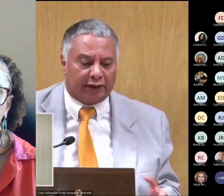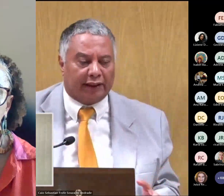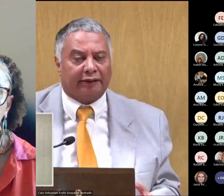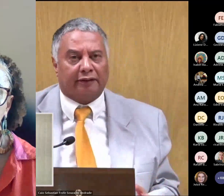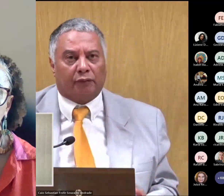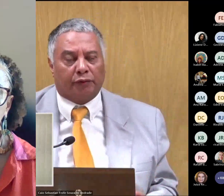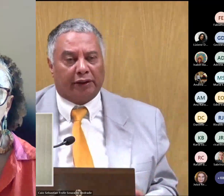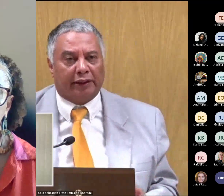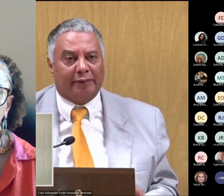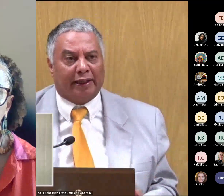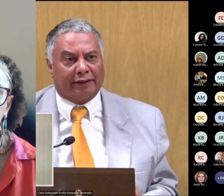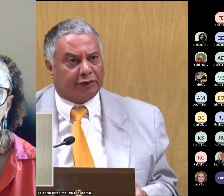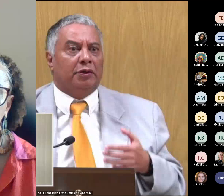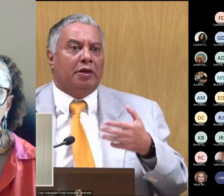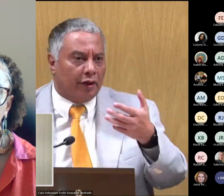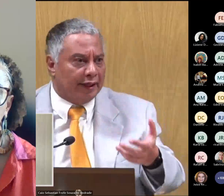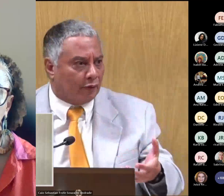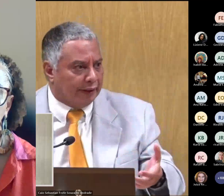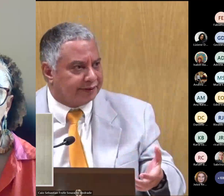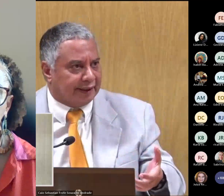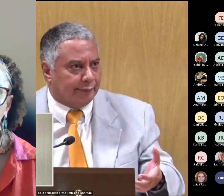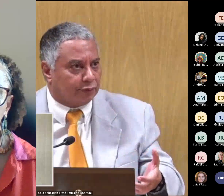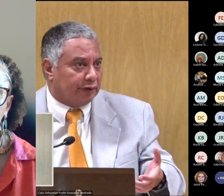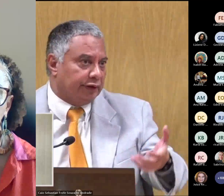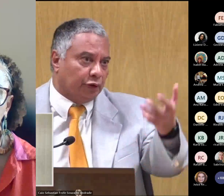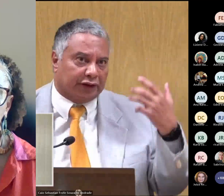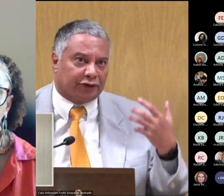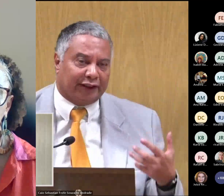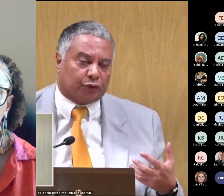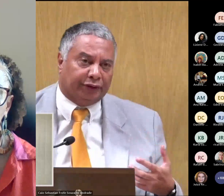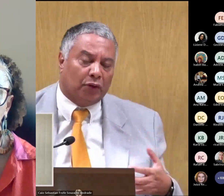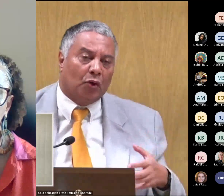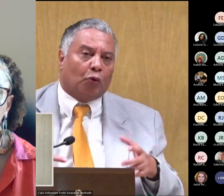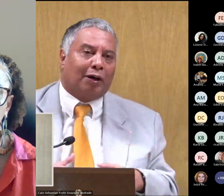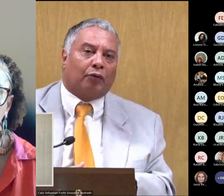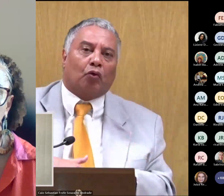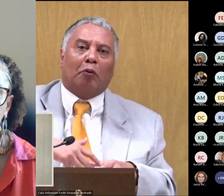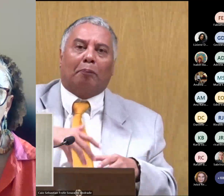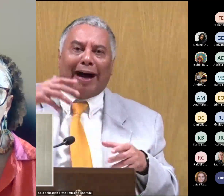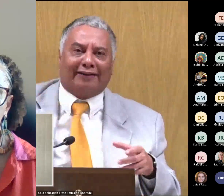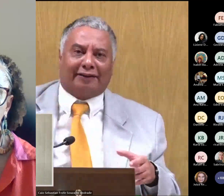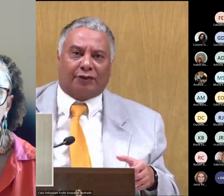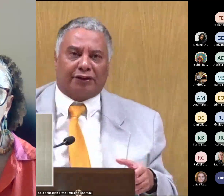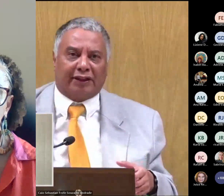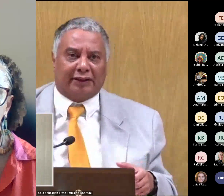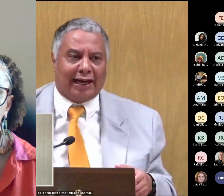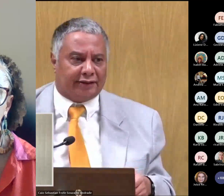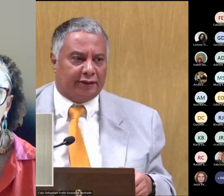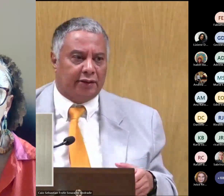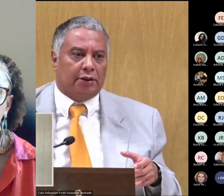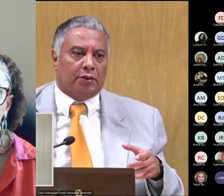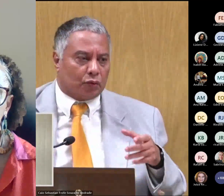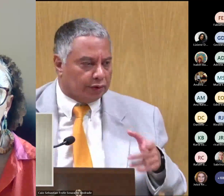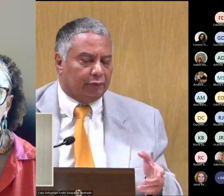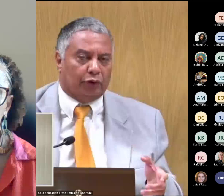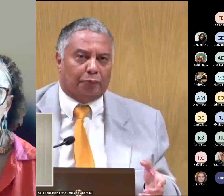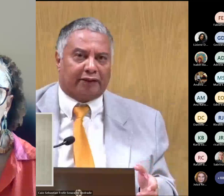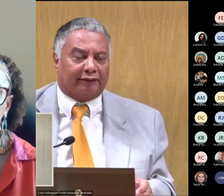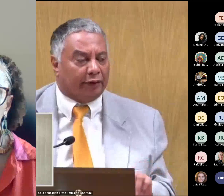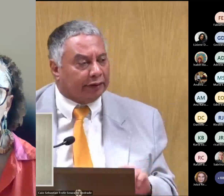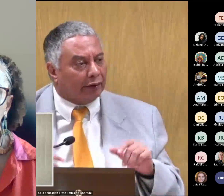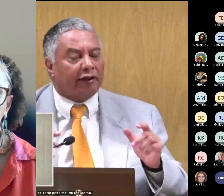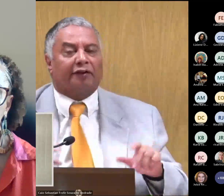considerado conselho deliberativo S nós reconhecemos que em outras versões o banco como parte das sociedade contribuiu